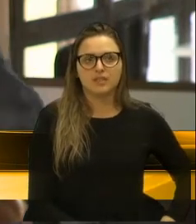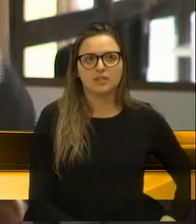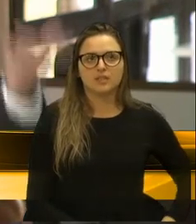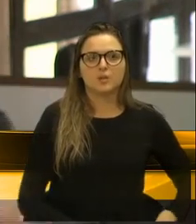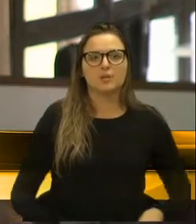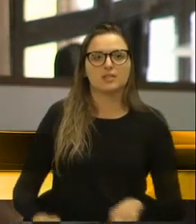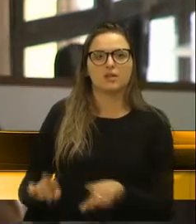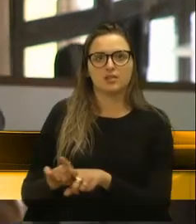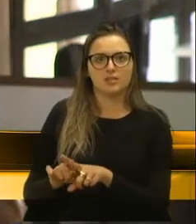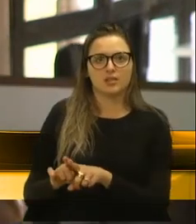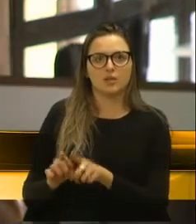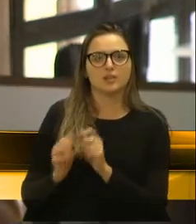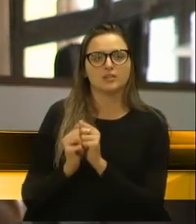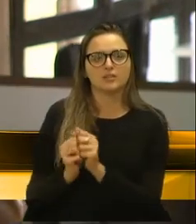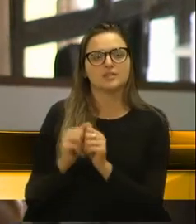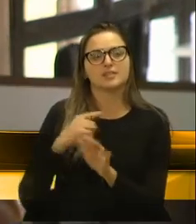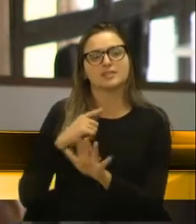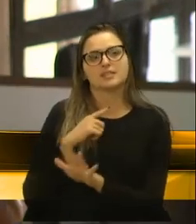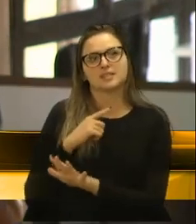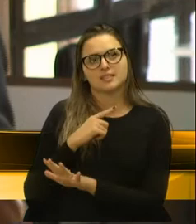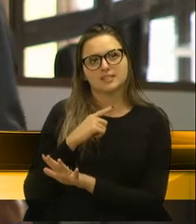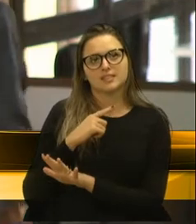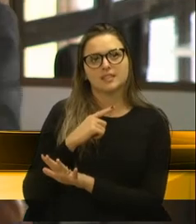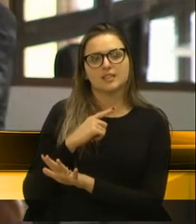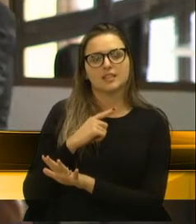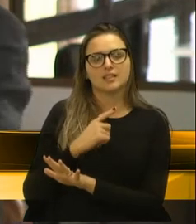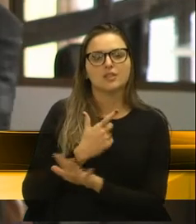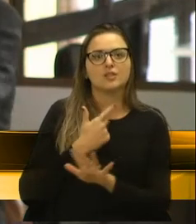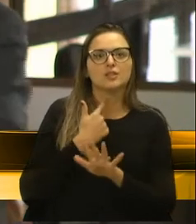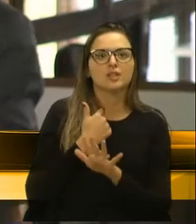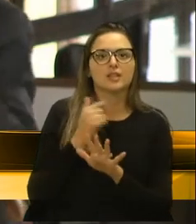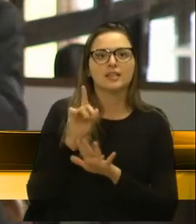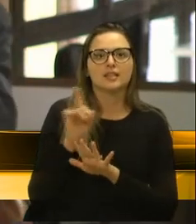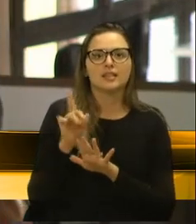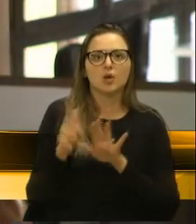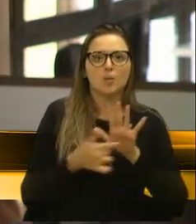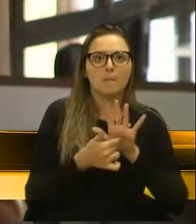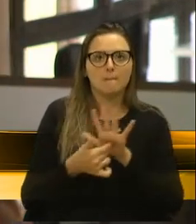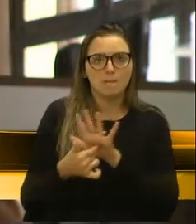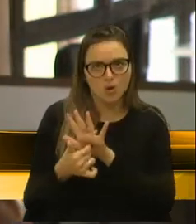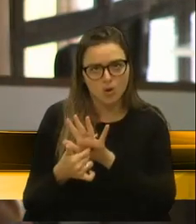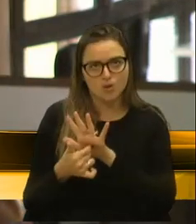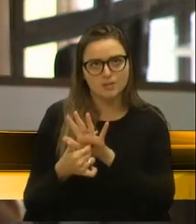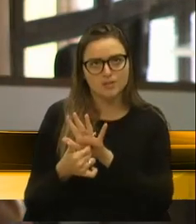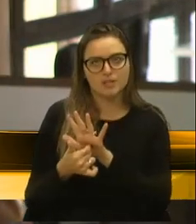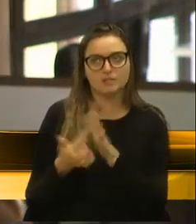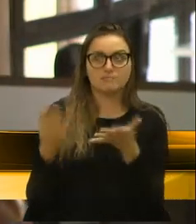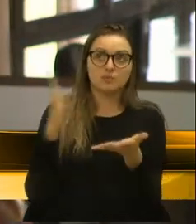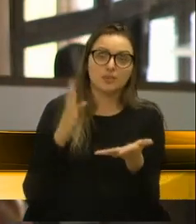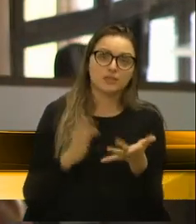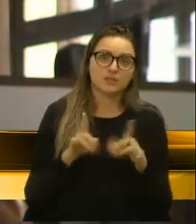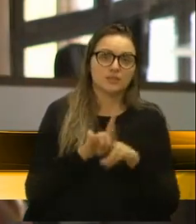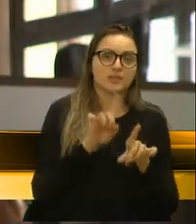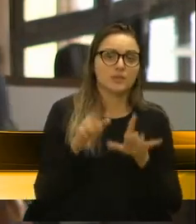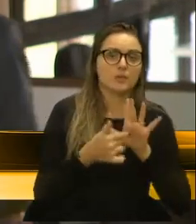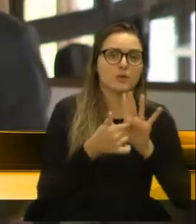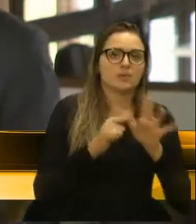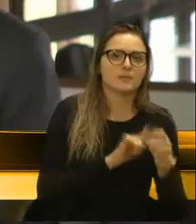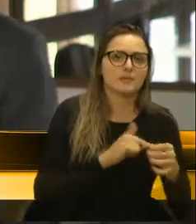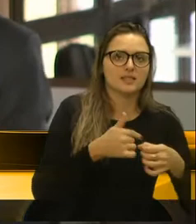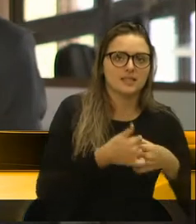doutrina que leva apenas uma exaltação de ídolos e não encaminha, não apresenta para o Brasil nem para a cidade um projeto concreto.